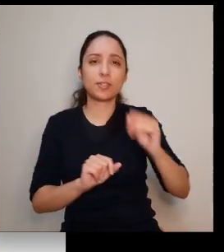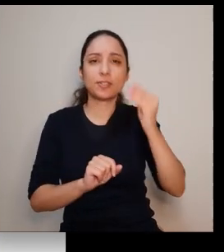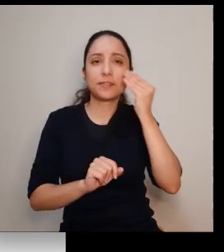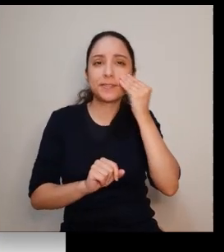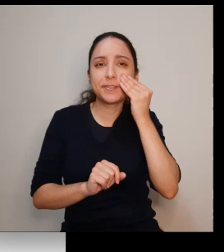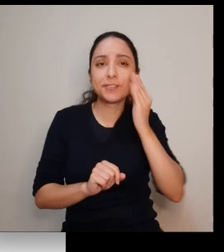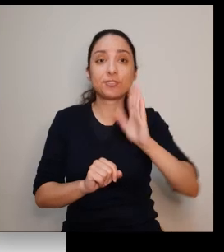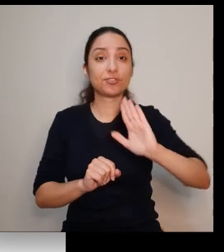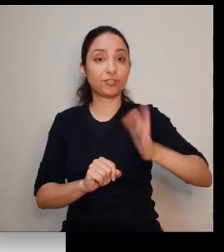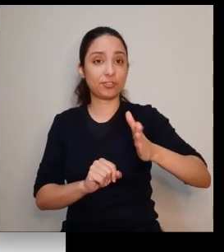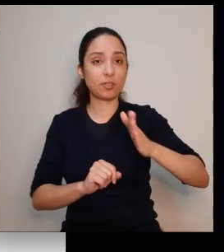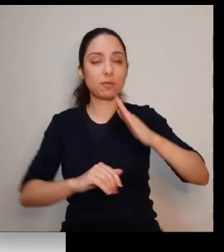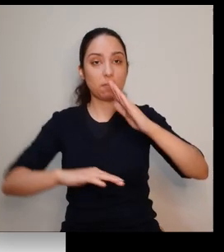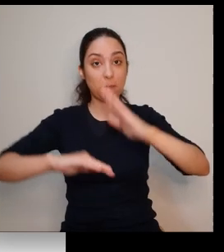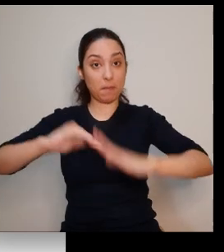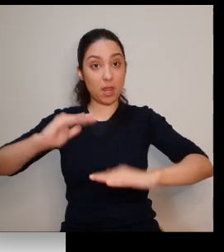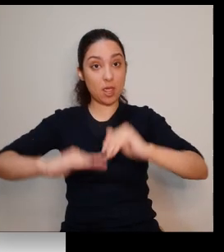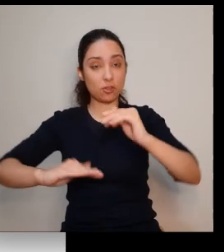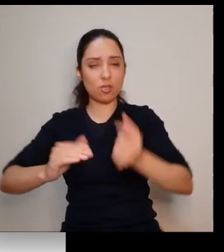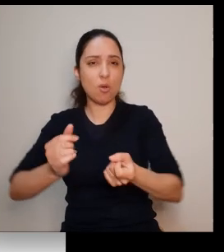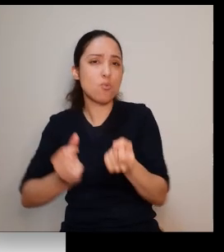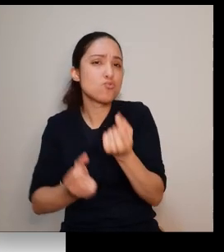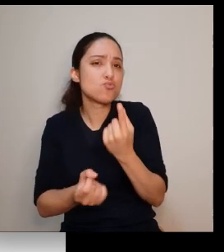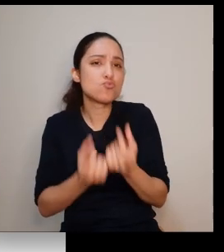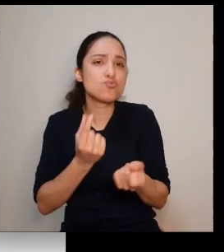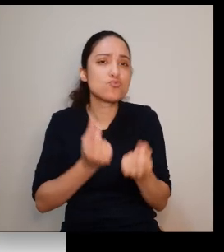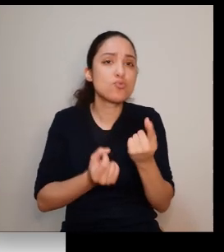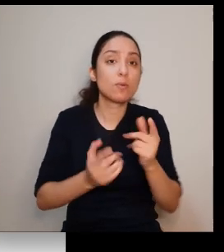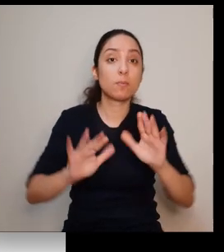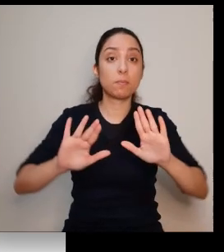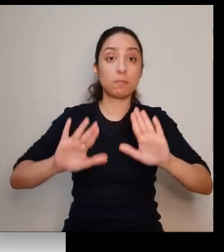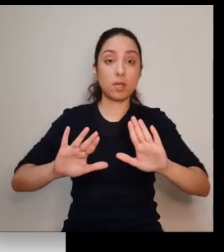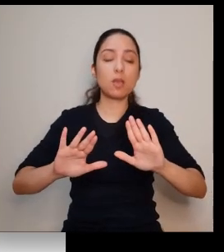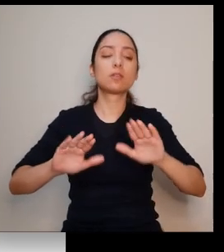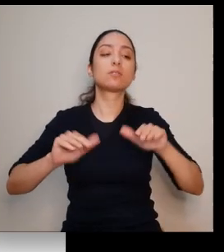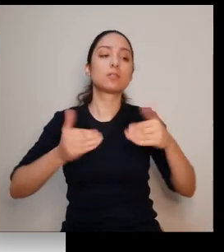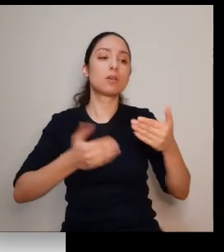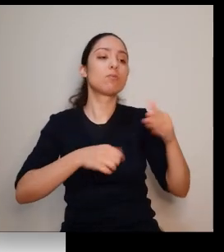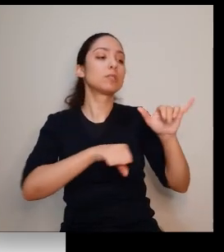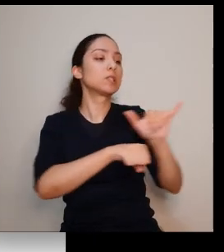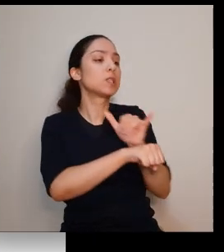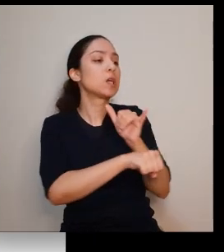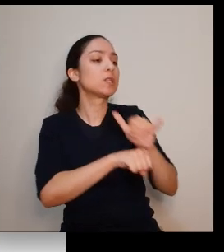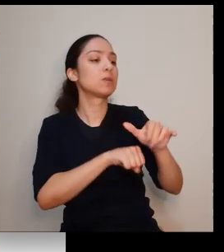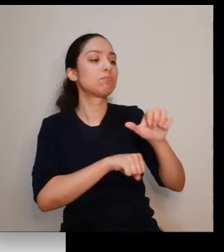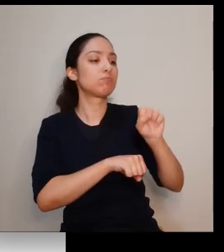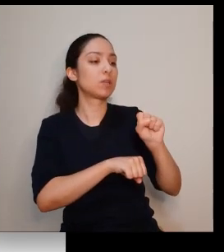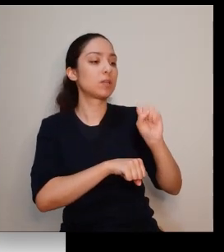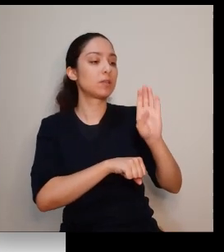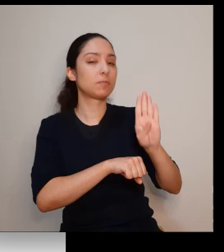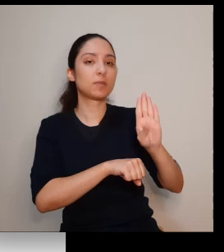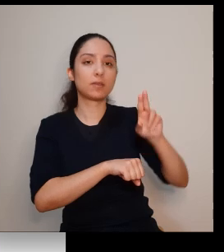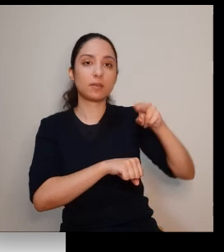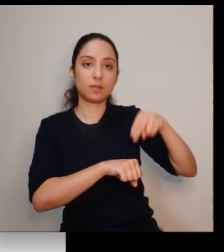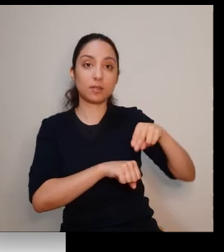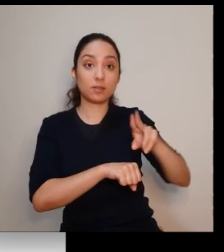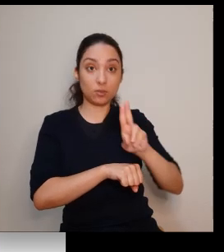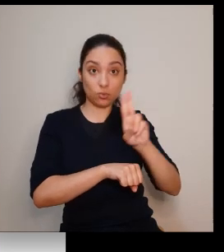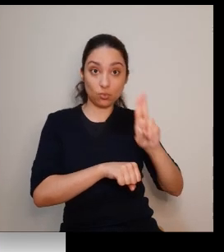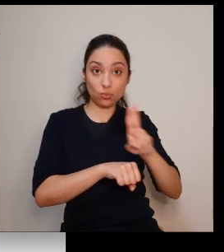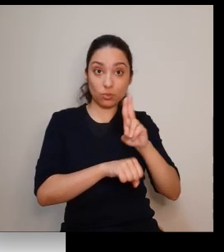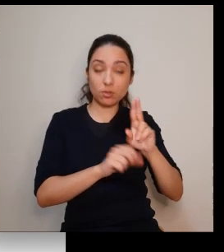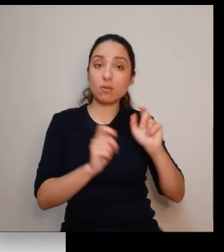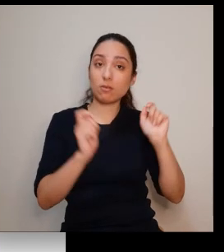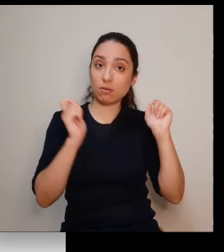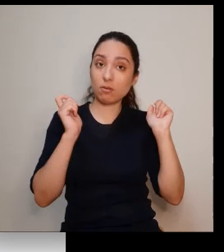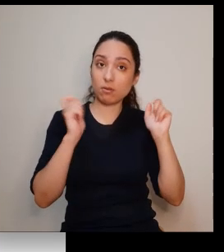de redução de riscos pode ter como ponto de partida ações que já estejam em andamento no município, como o plantio de